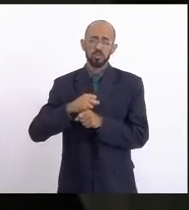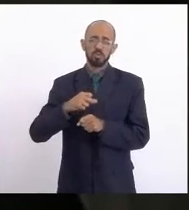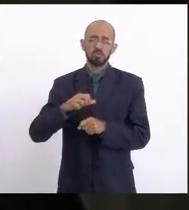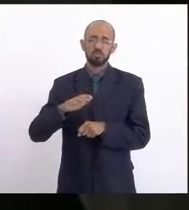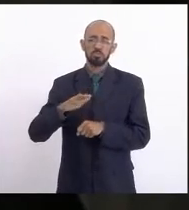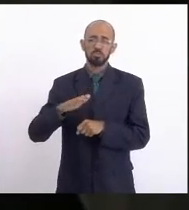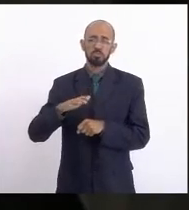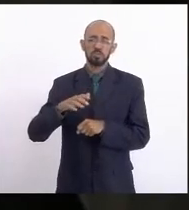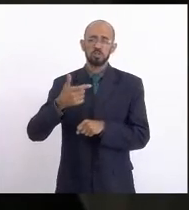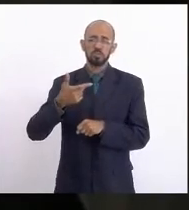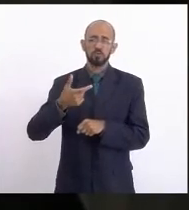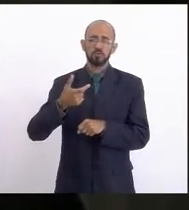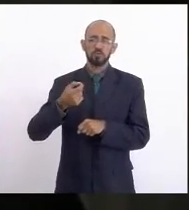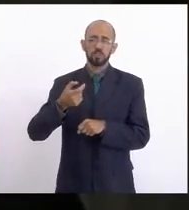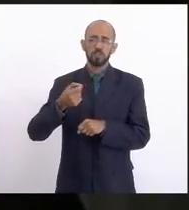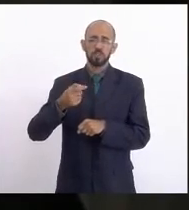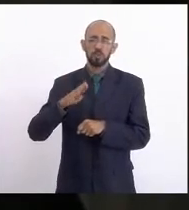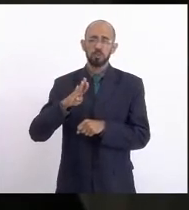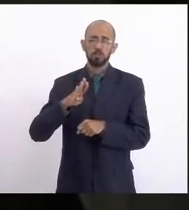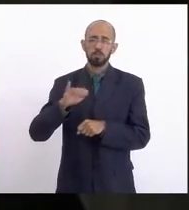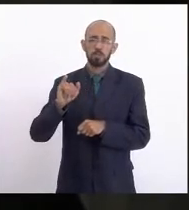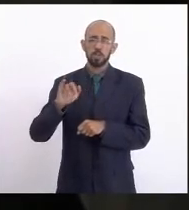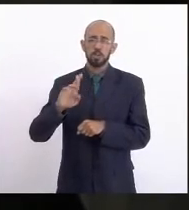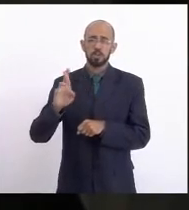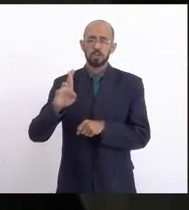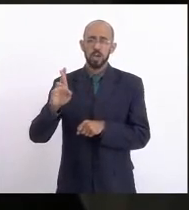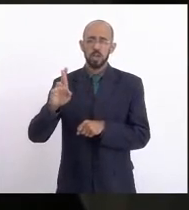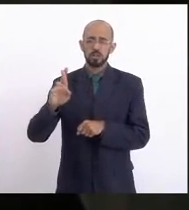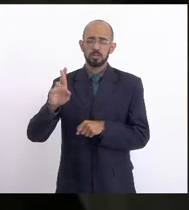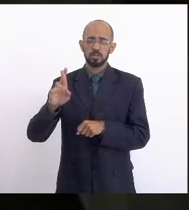20 bilhões de reais.